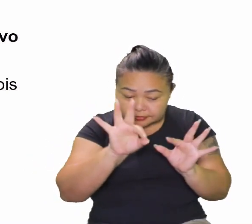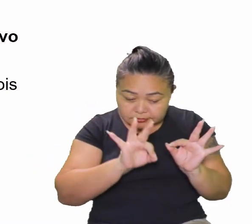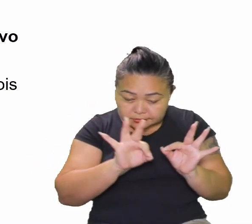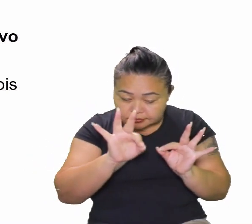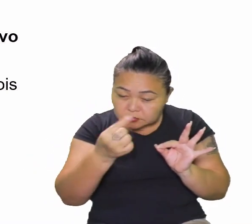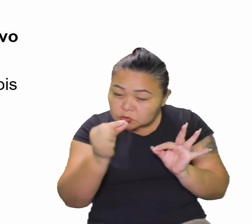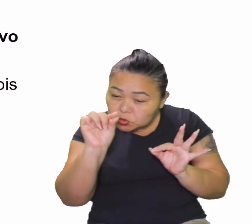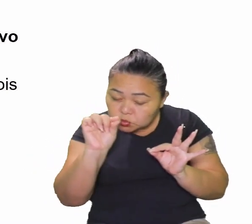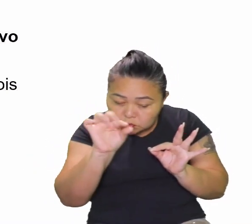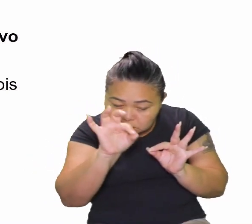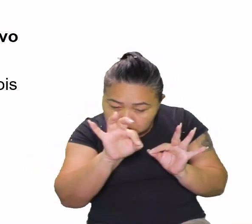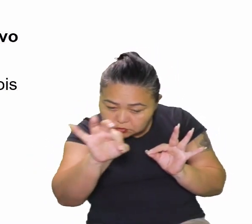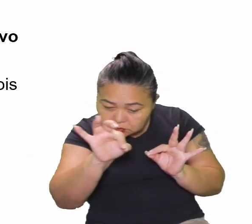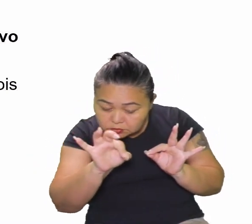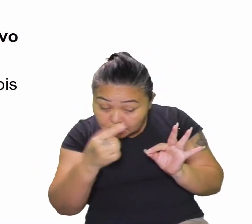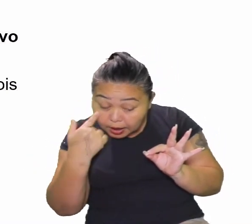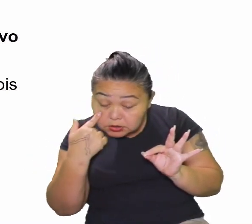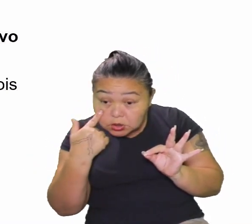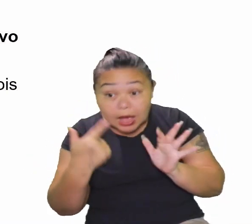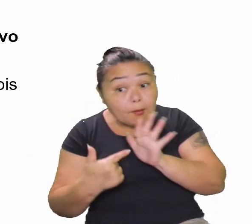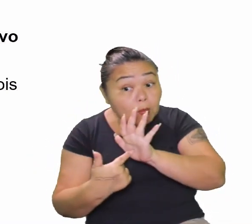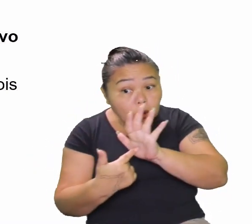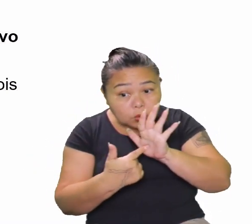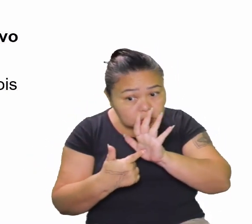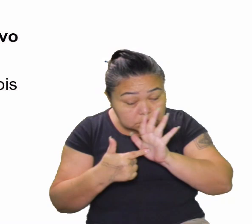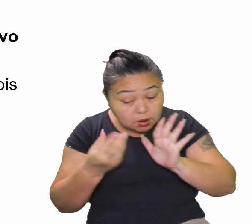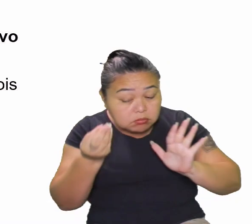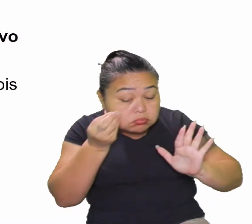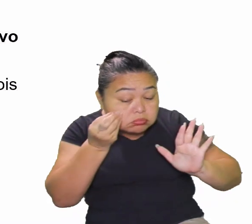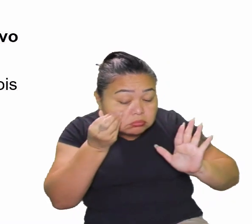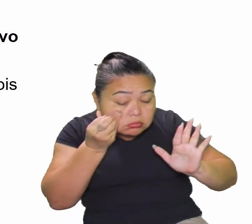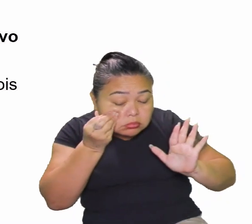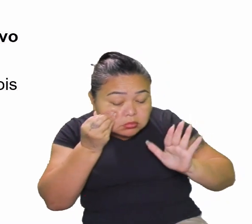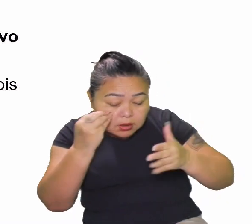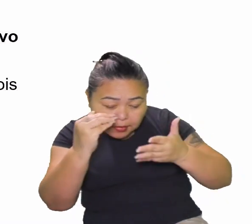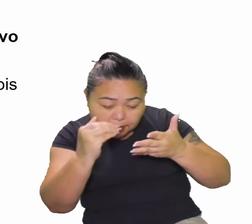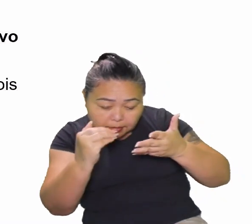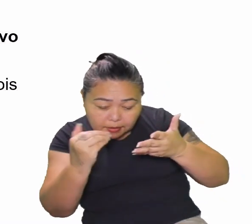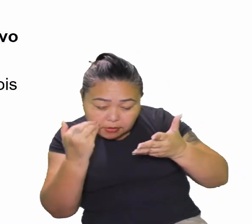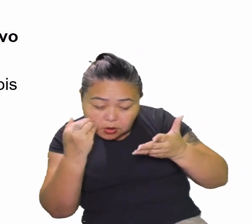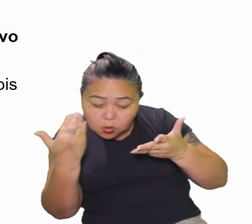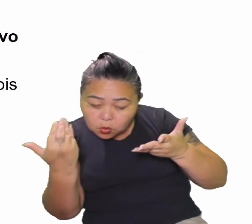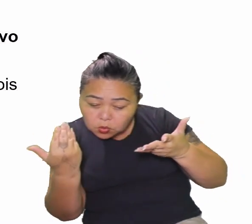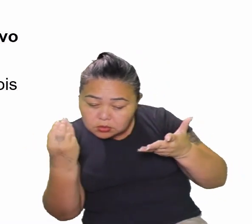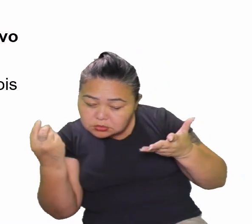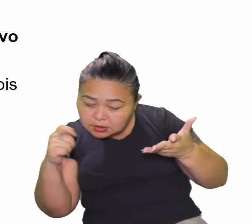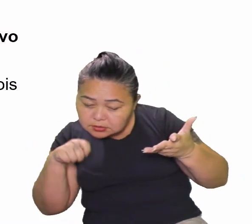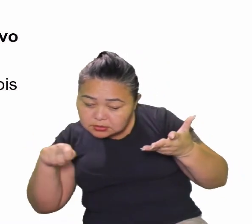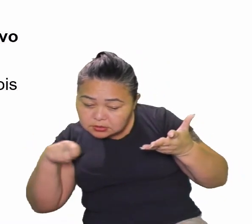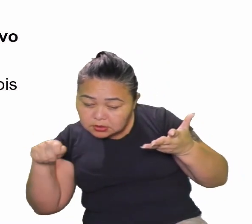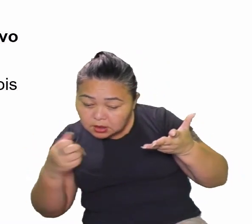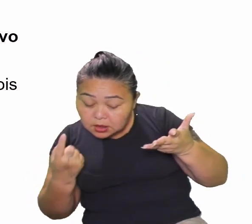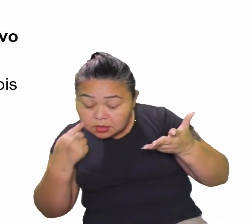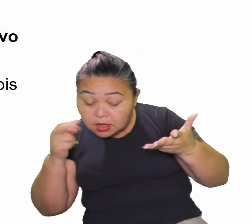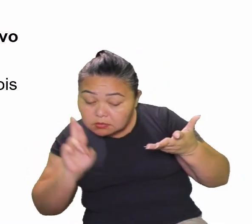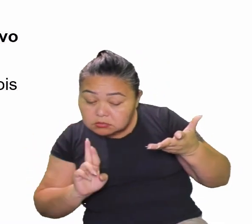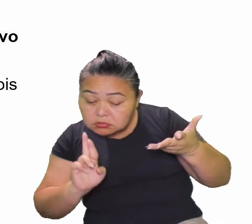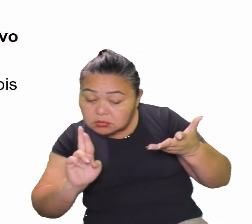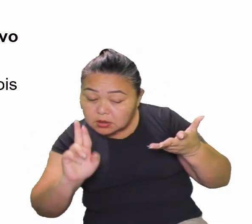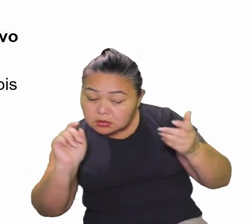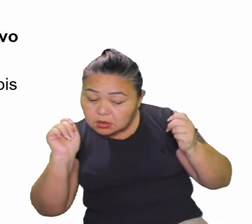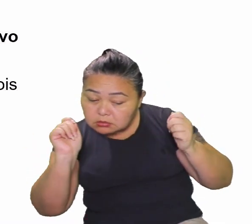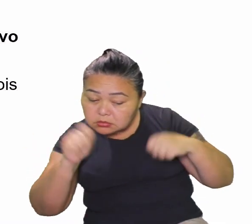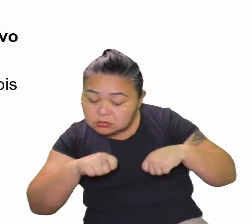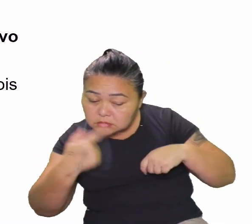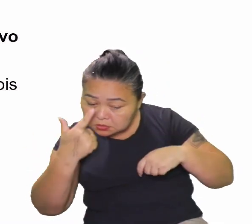condições de campo, você vai observar esse padrão de subamostras, tá? No seu quantitativo, a representatividade que